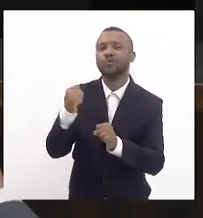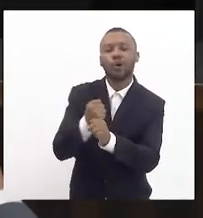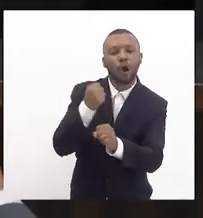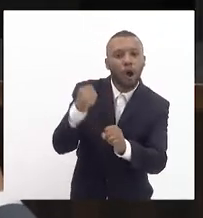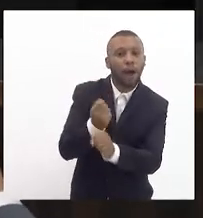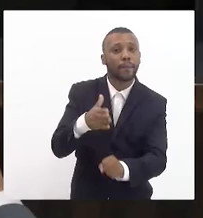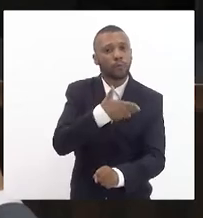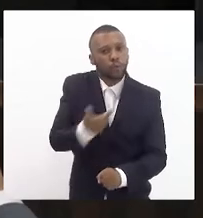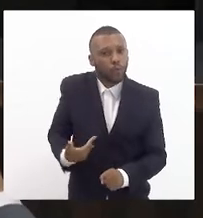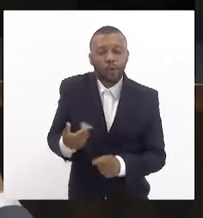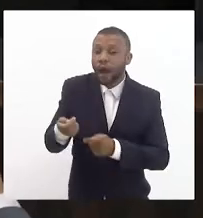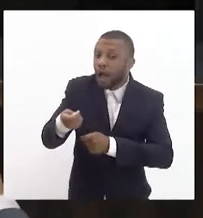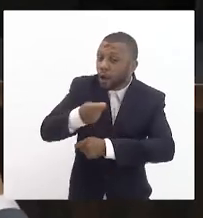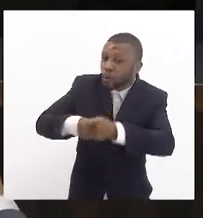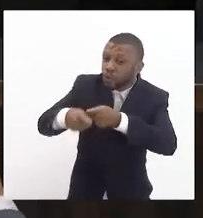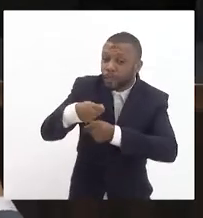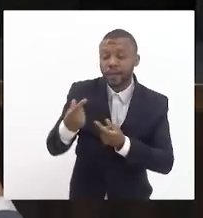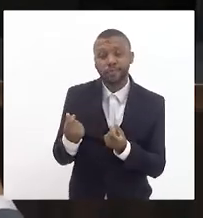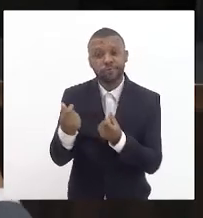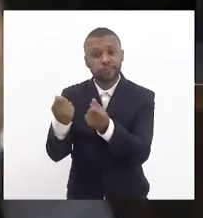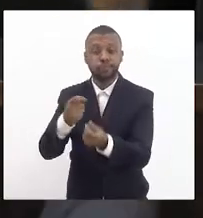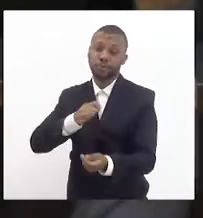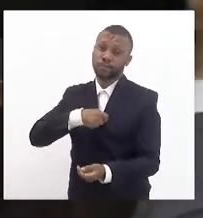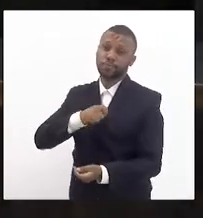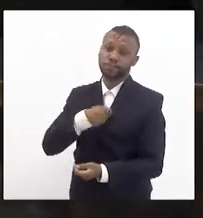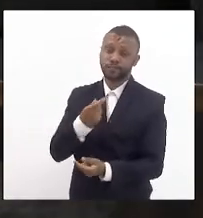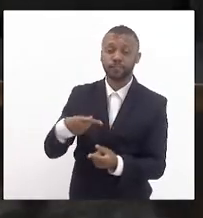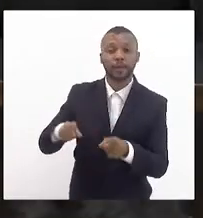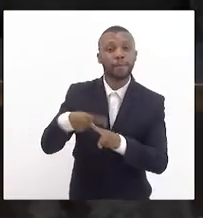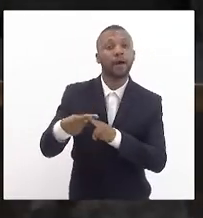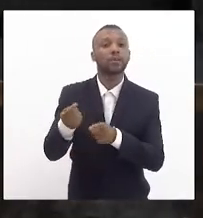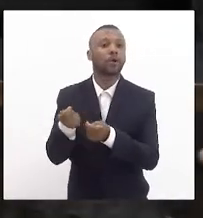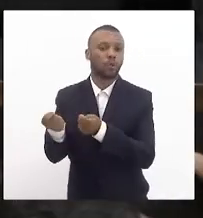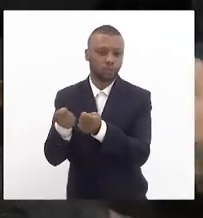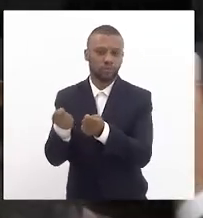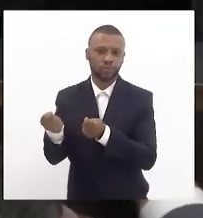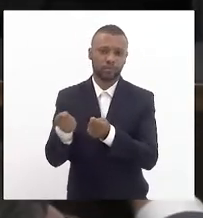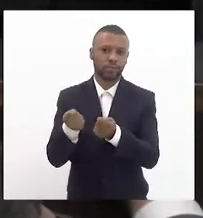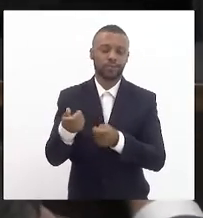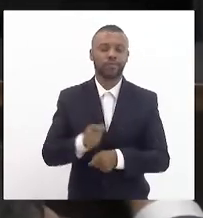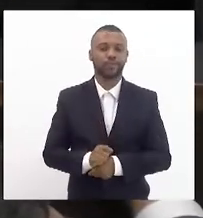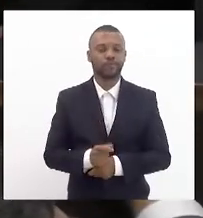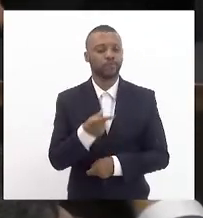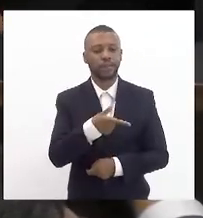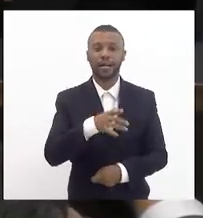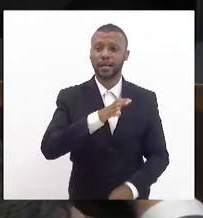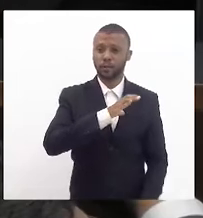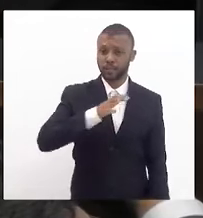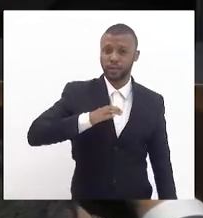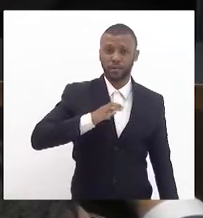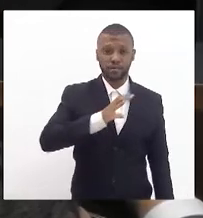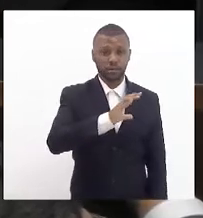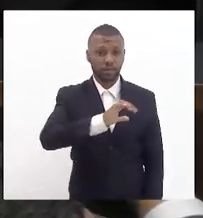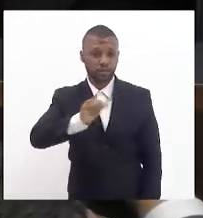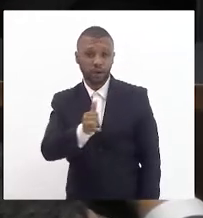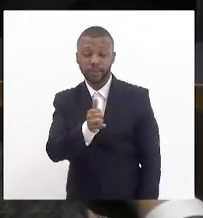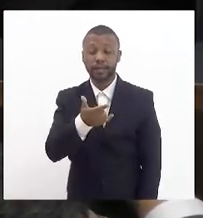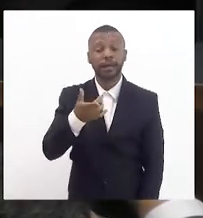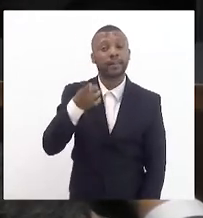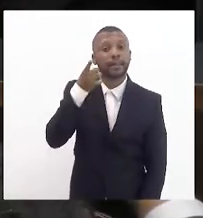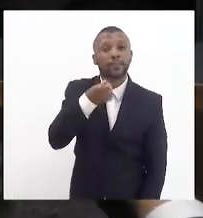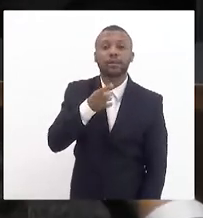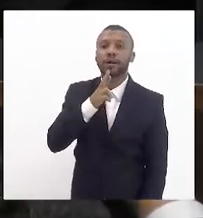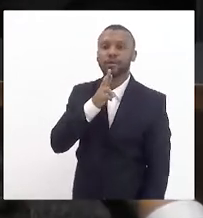Comércio e de Orçamento, Finanças, Fiscalização Financeira e Controle. Pela Comissão de Constituição e Justiça, deputado Rodrigo Amorim.